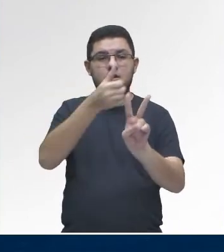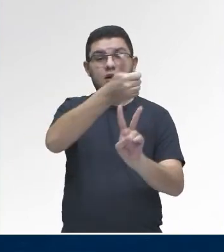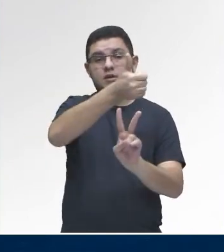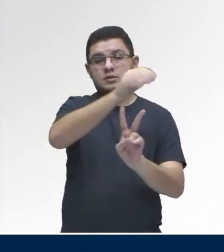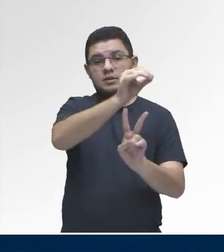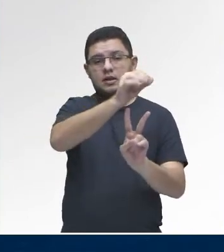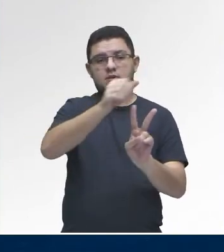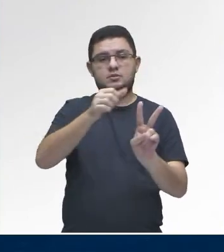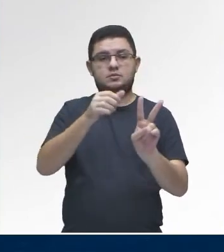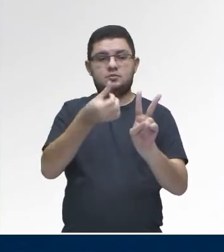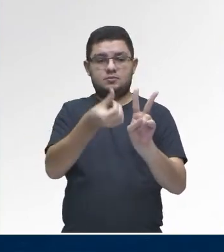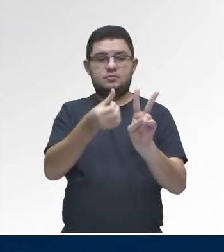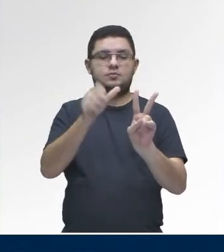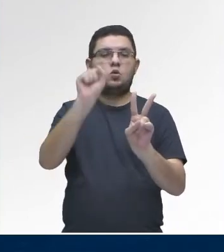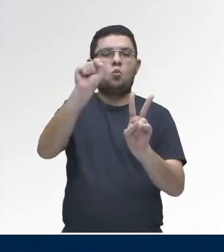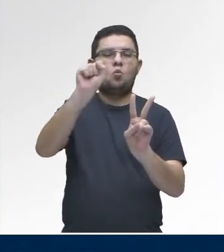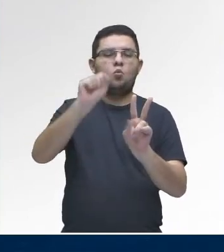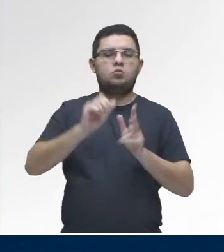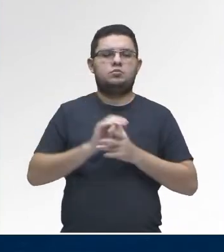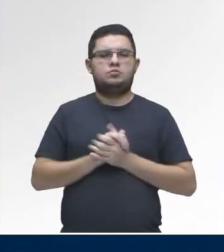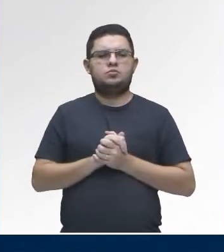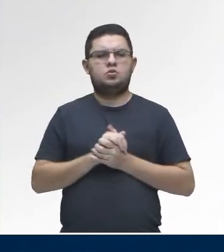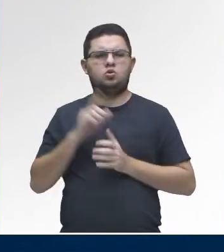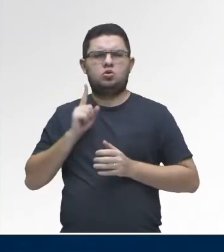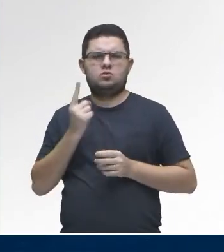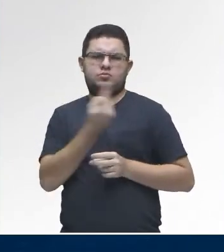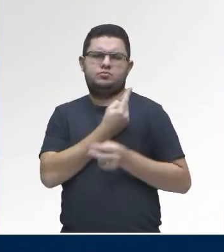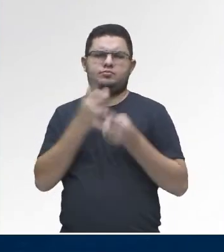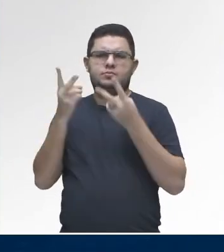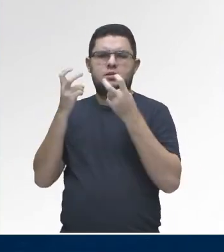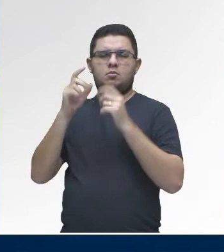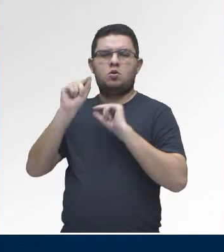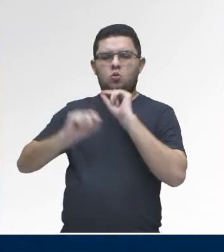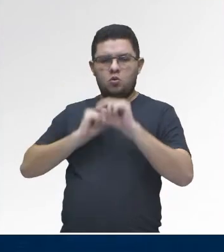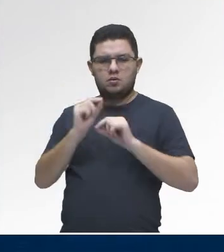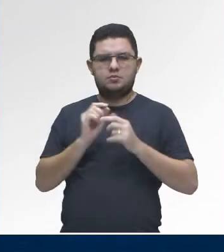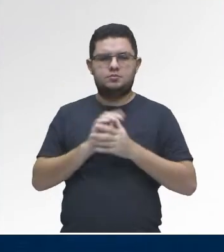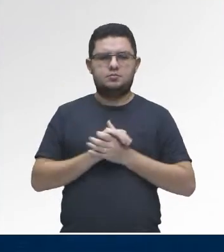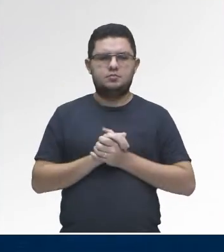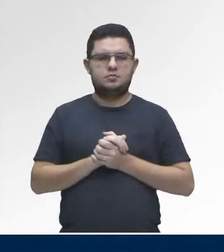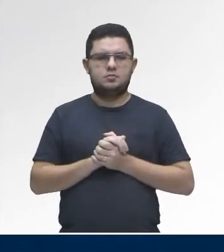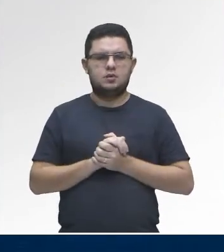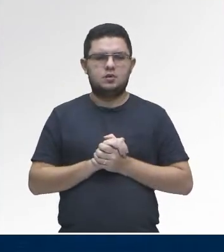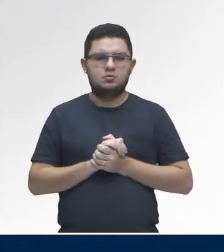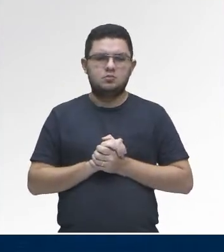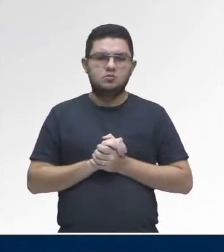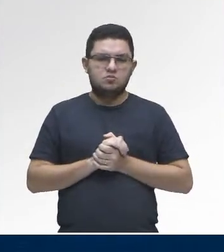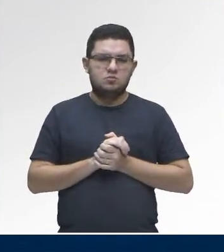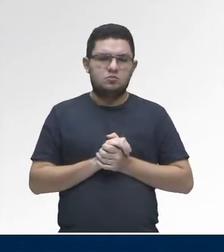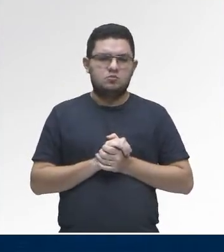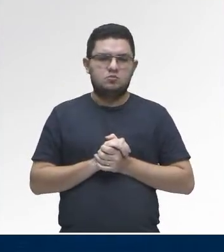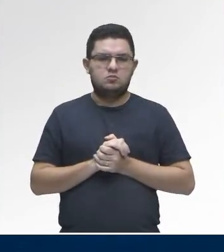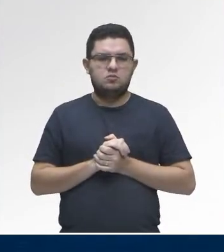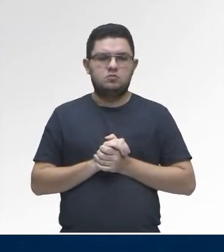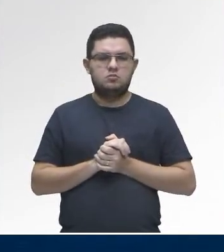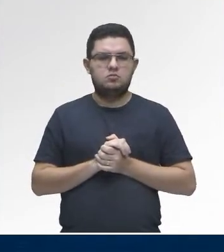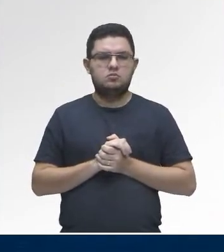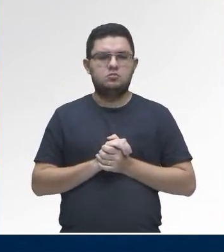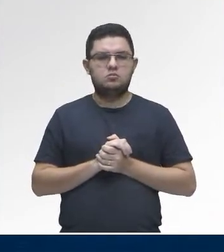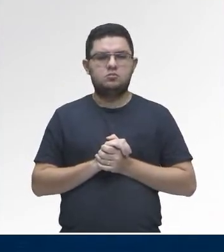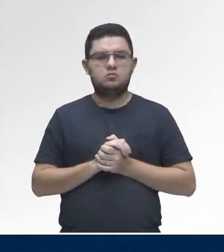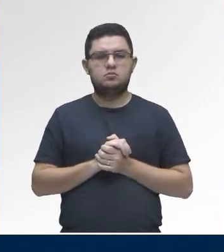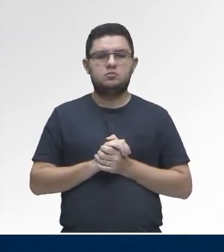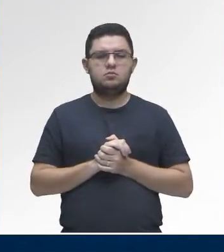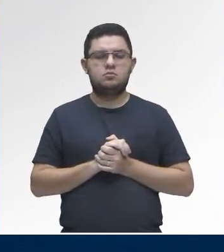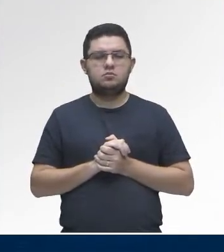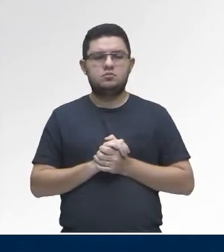que foi aplicado aí um número 2, sendo uma multiplicação,